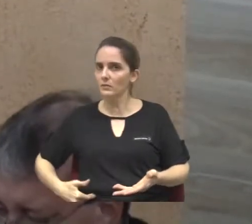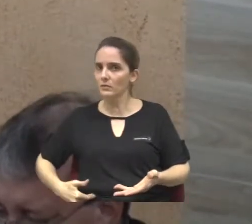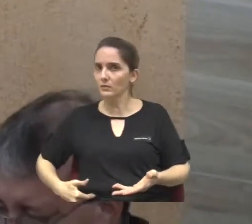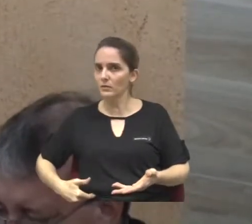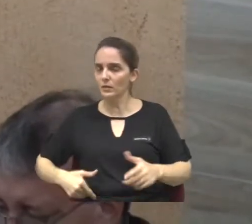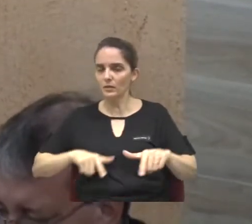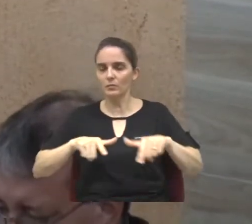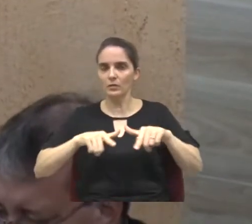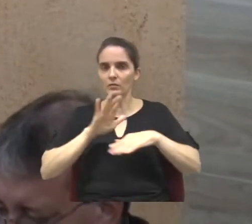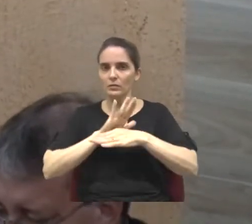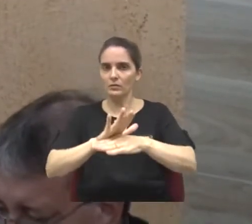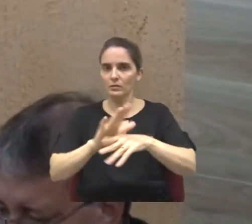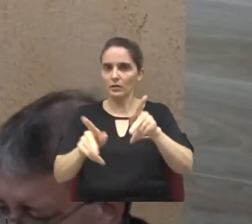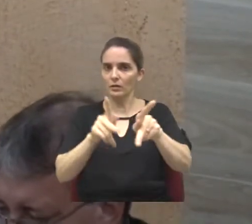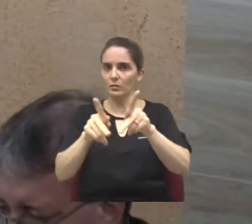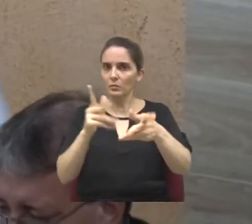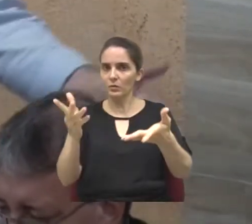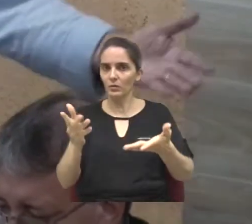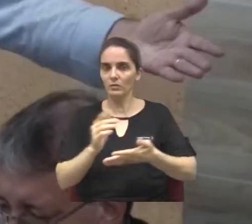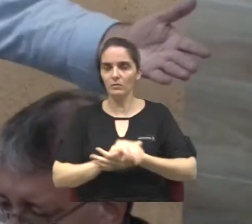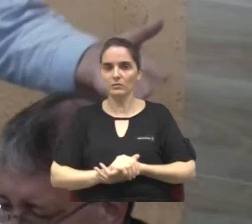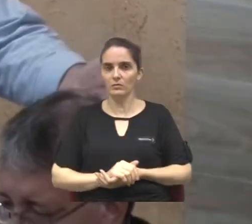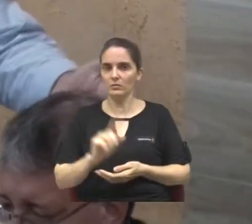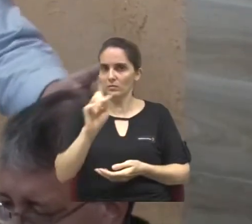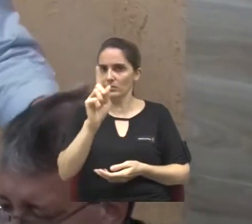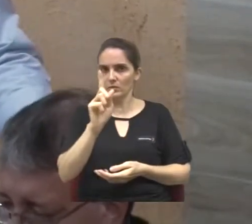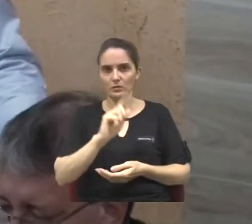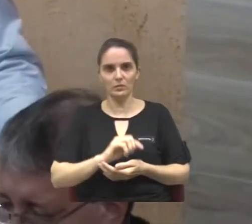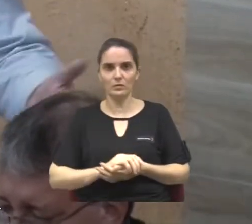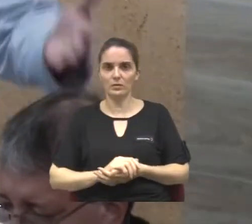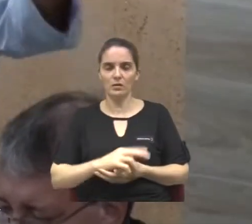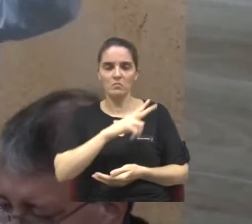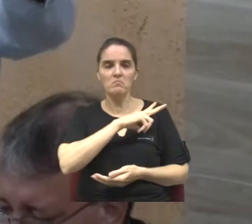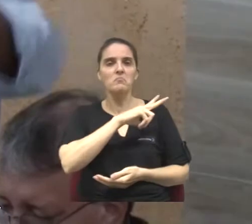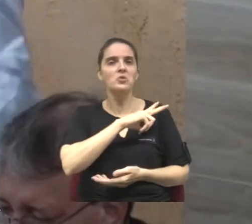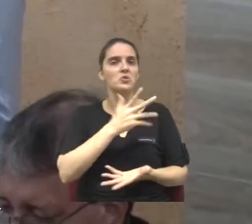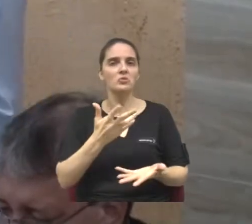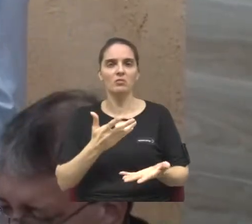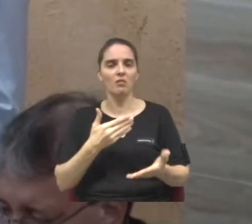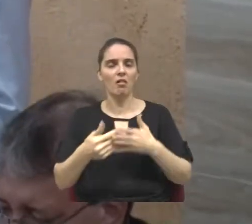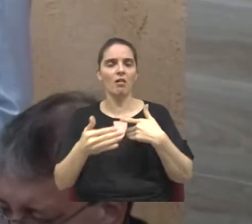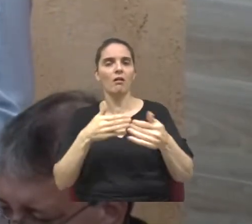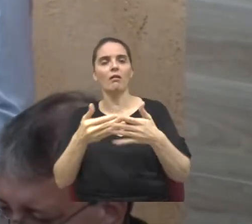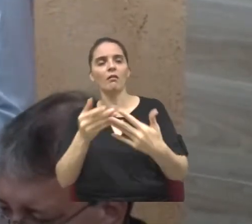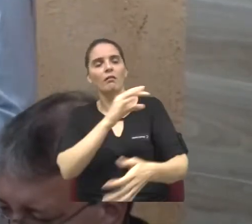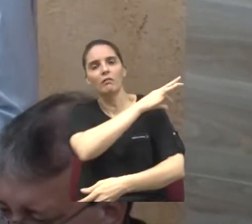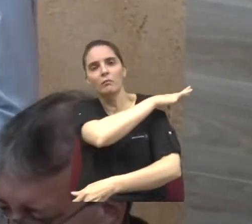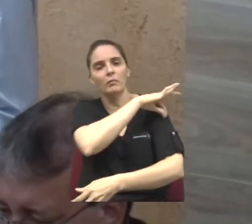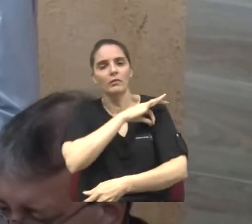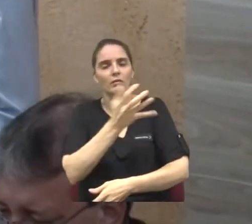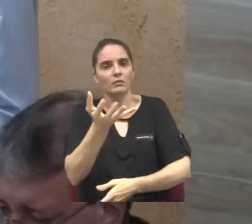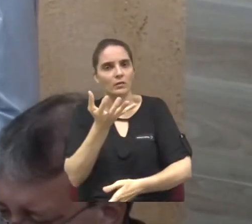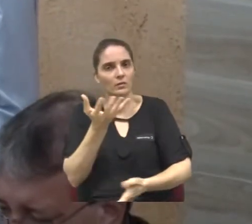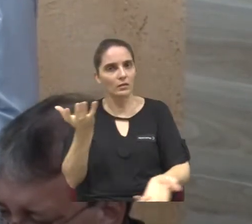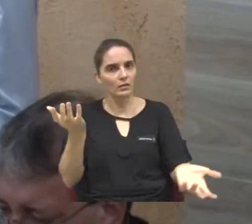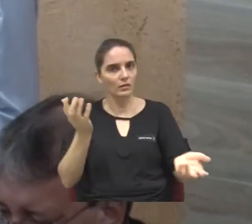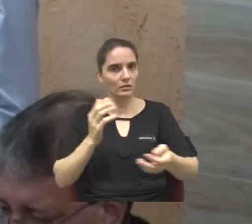população. E não em prol do bel prazer do prefeito.